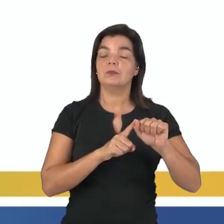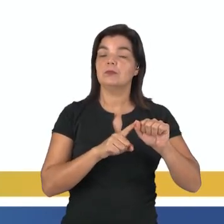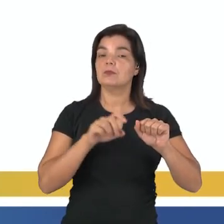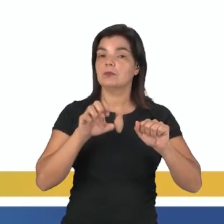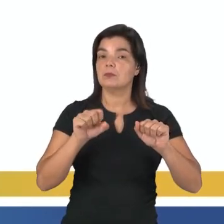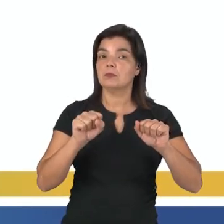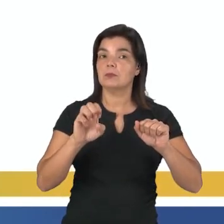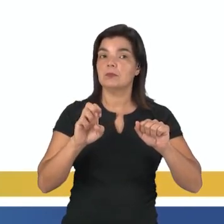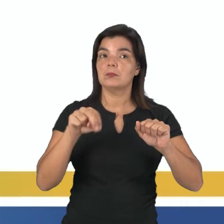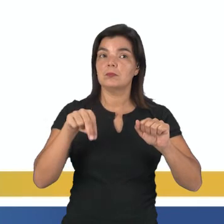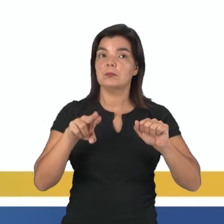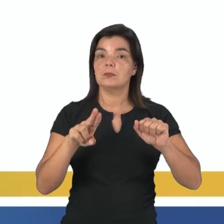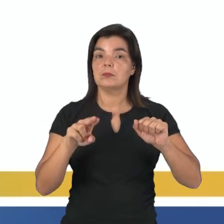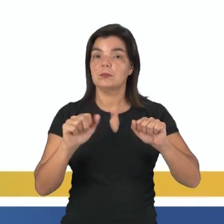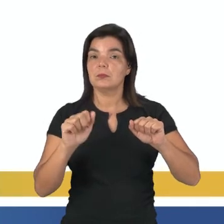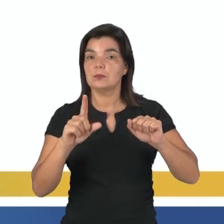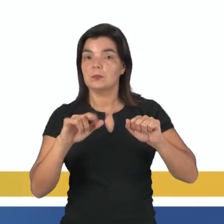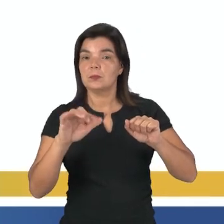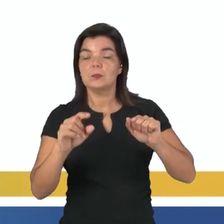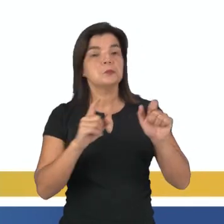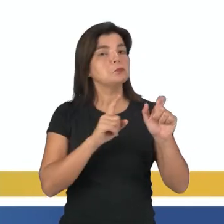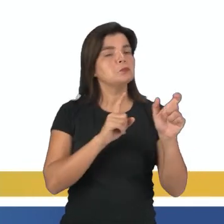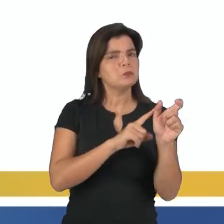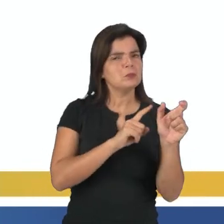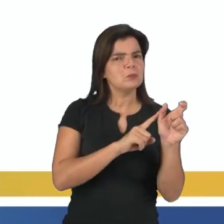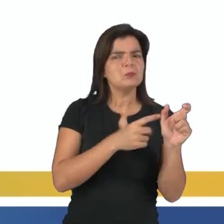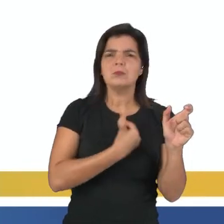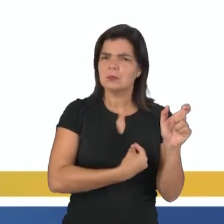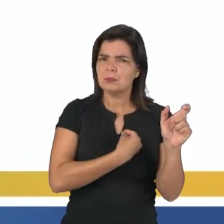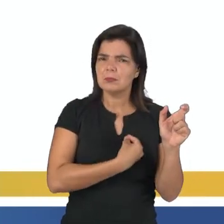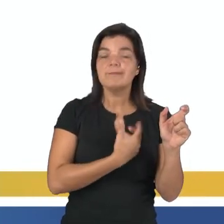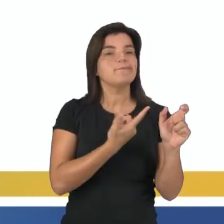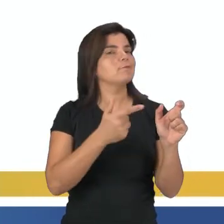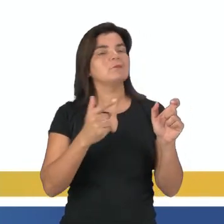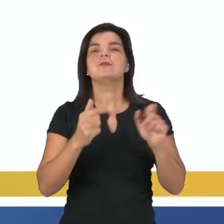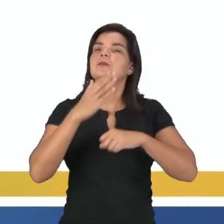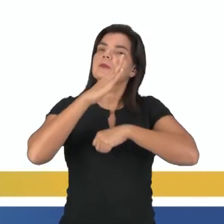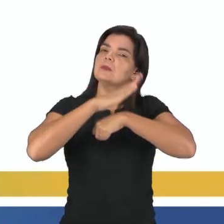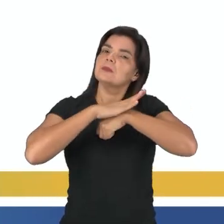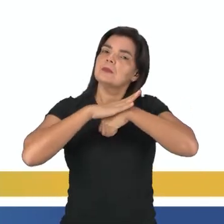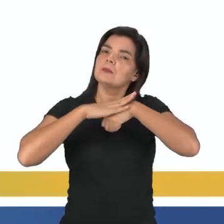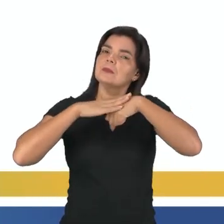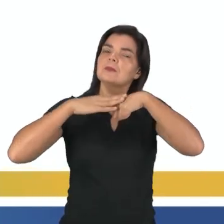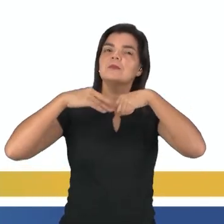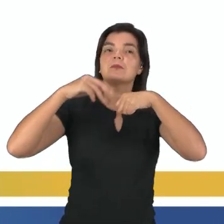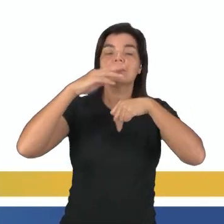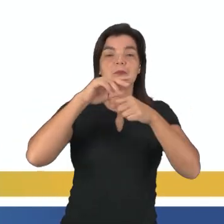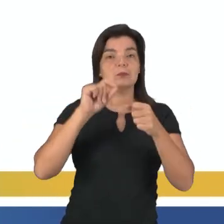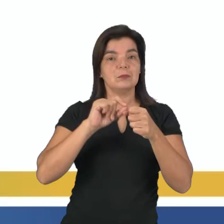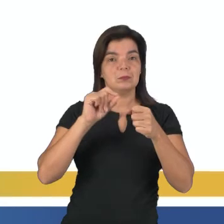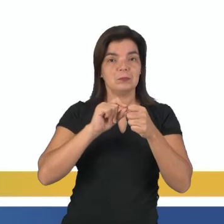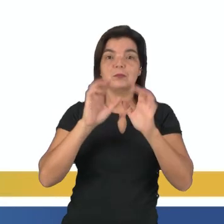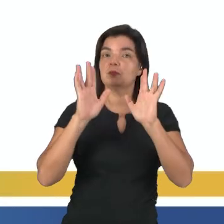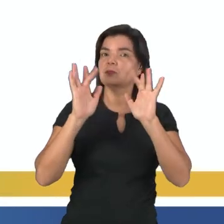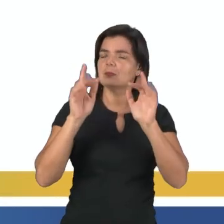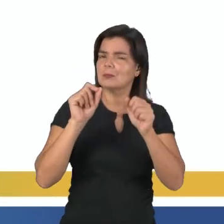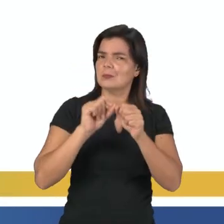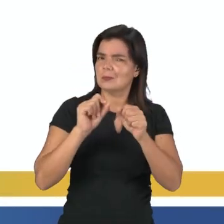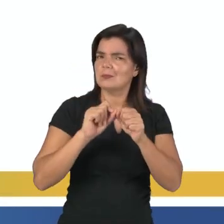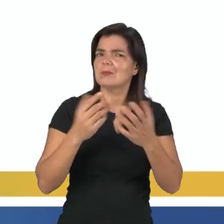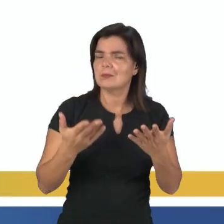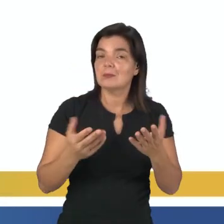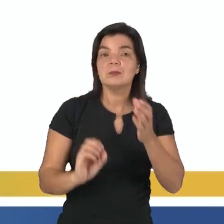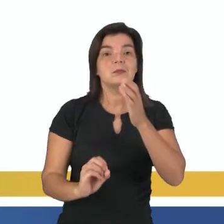palavra sensualidade ali, galera? Não tem a palavra sensualidade, mas pela questão de acariciar, né, de fazer como os namorados